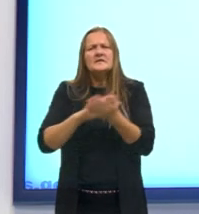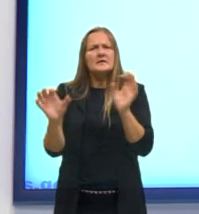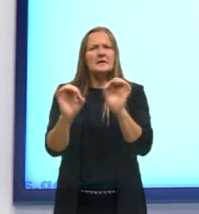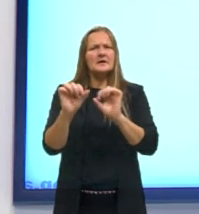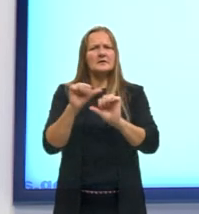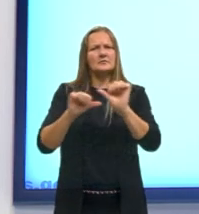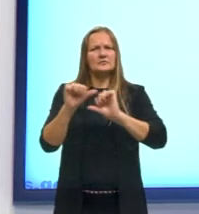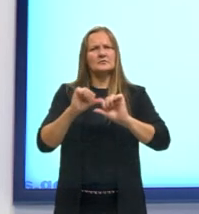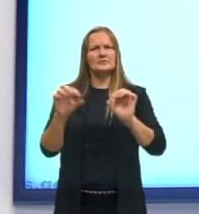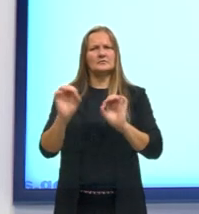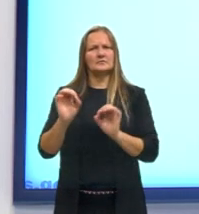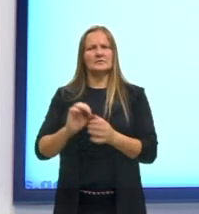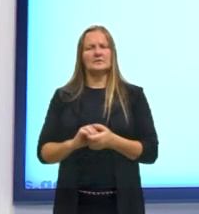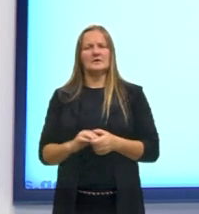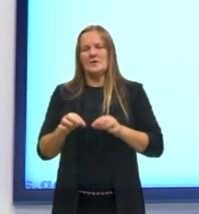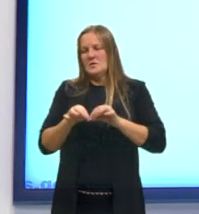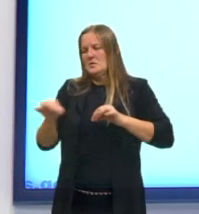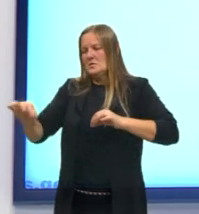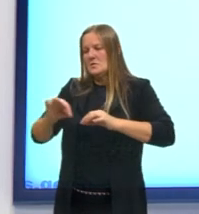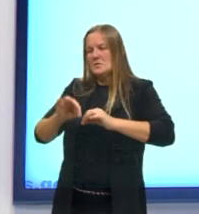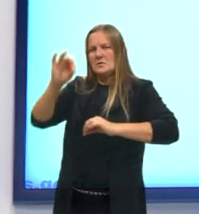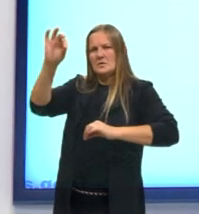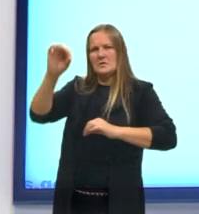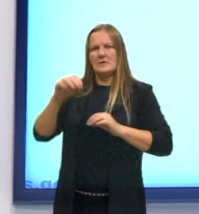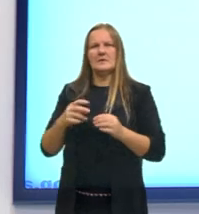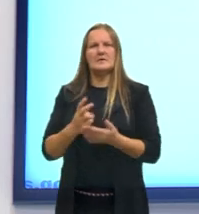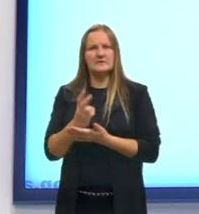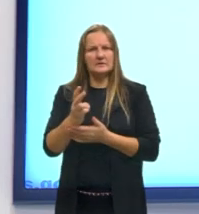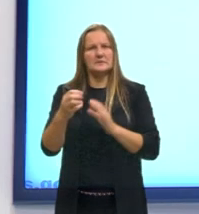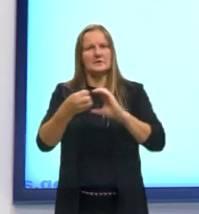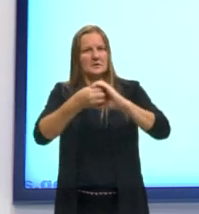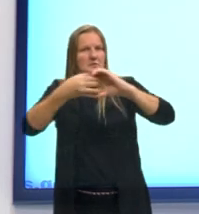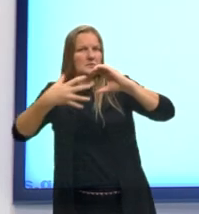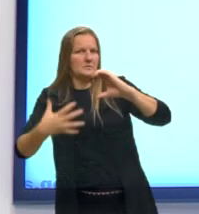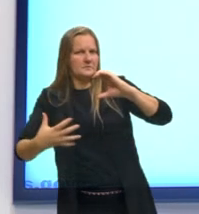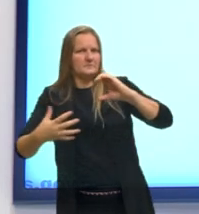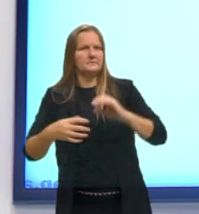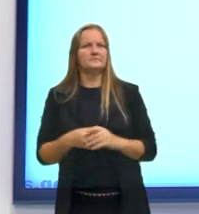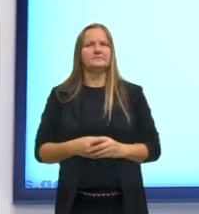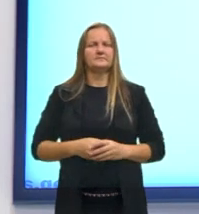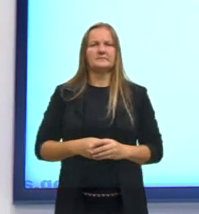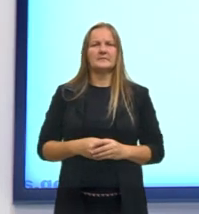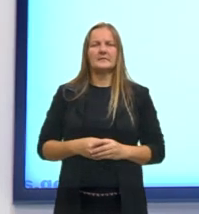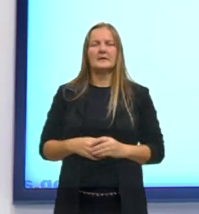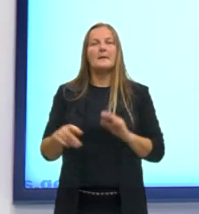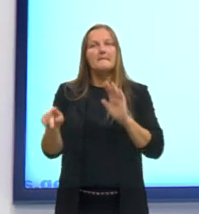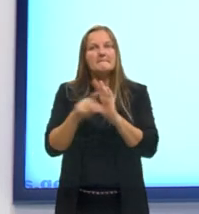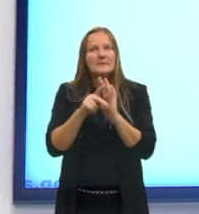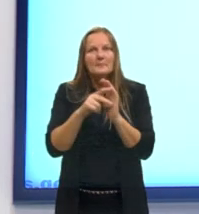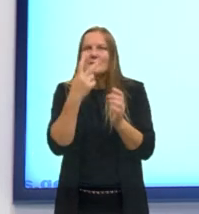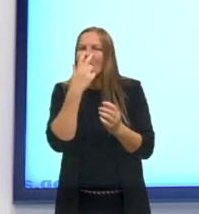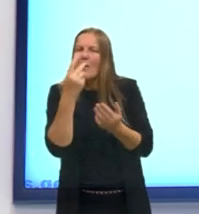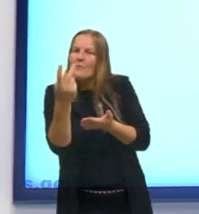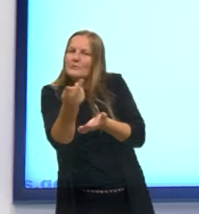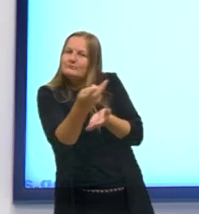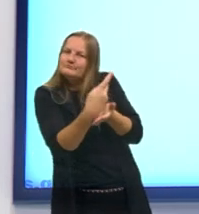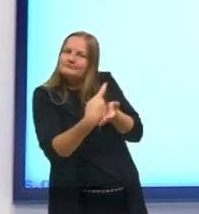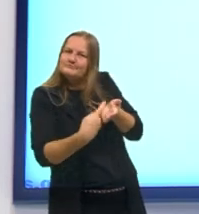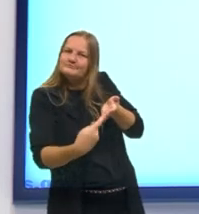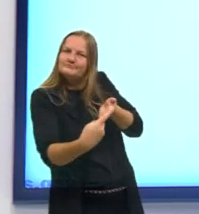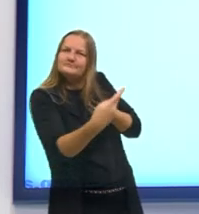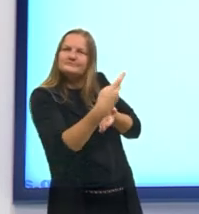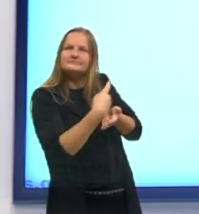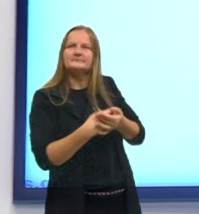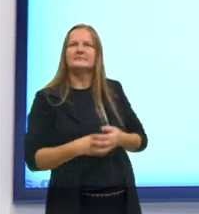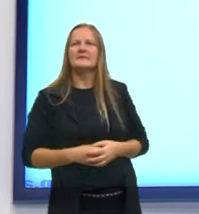não conserva comprimento né mas A Conservação das propriedades então ele tenta conservar o máximo possível de propriedade está